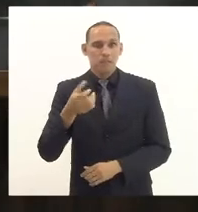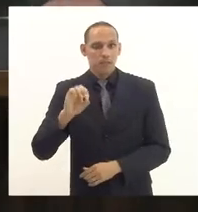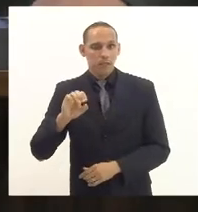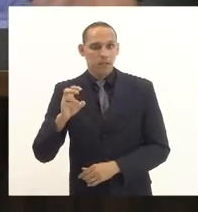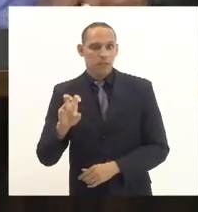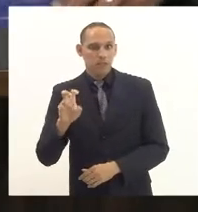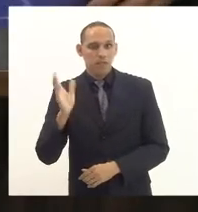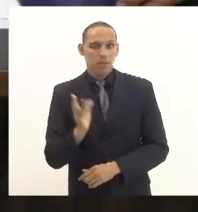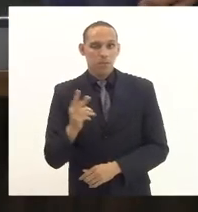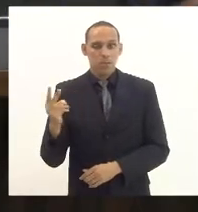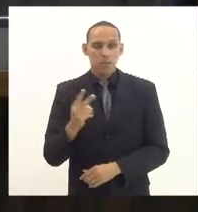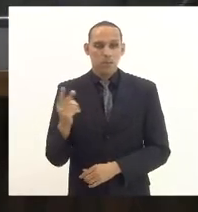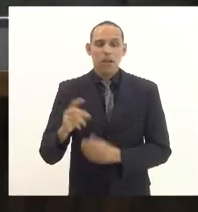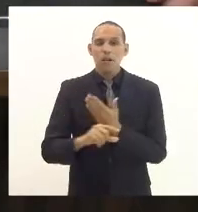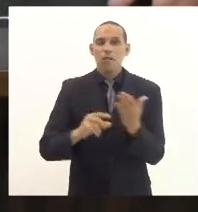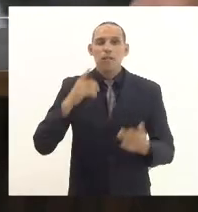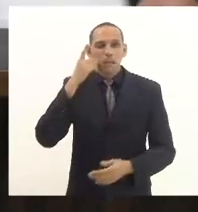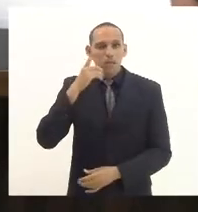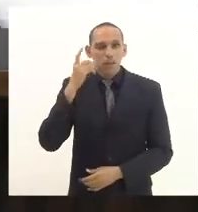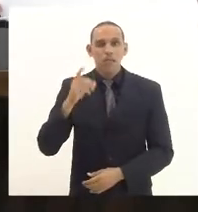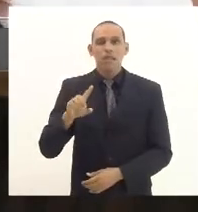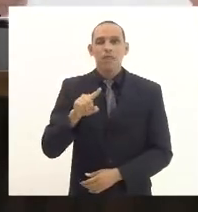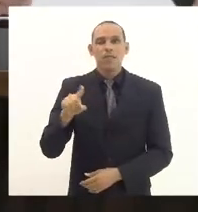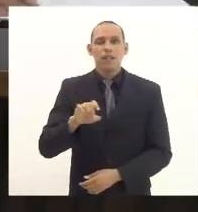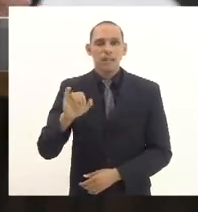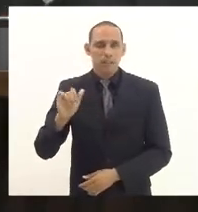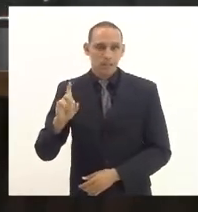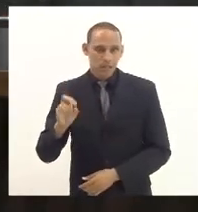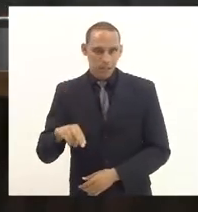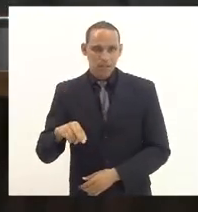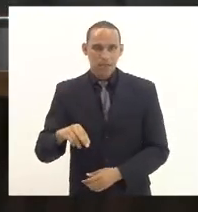5605, de 22, de autoria da deputada Zeidan,